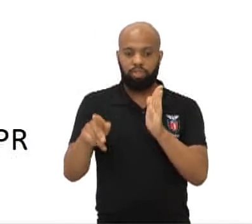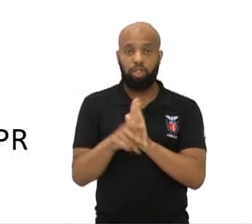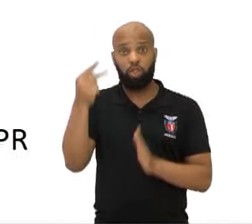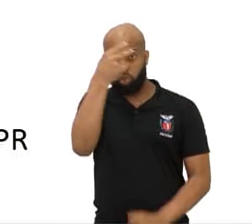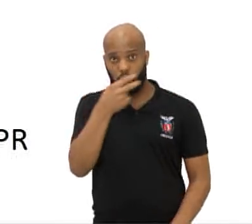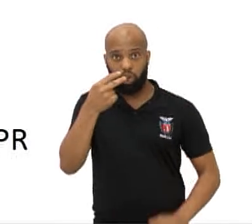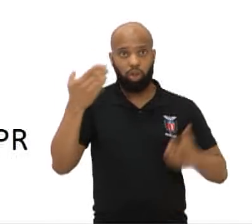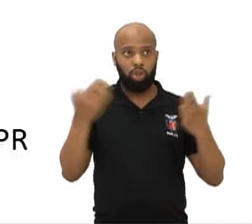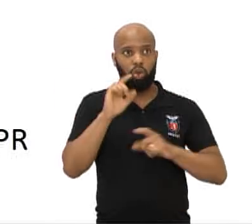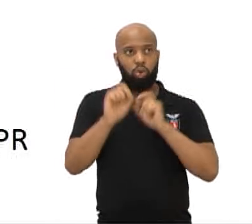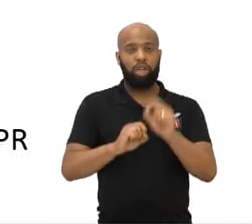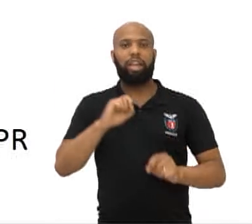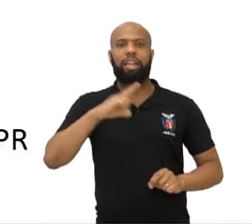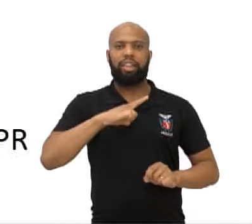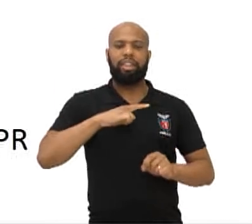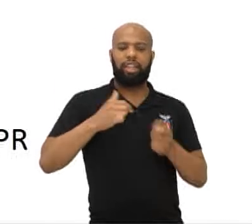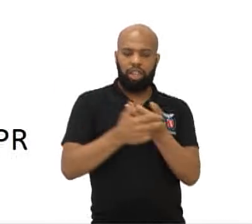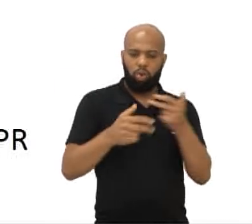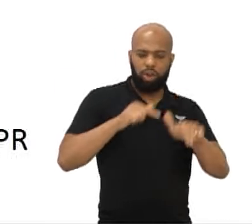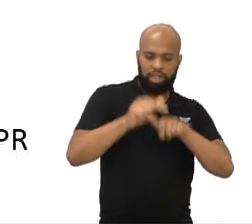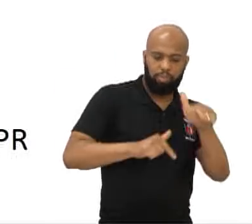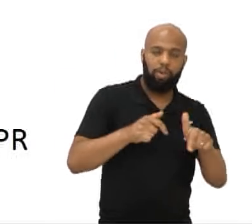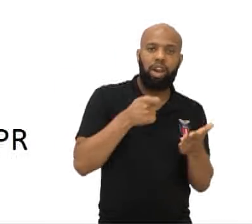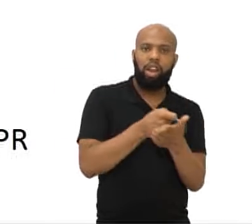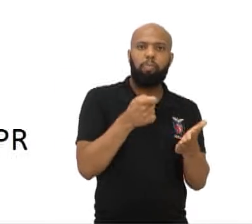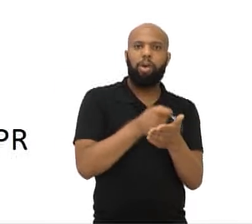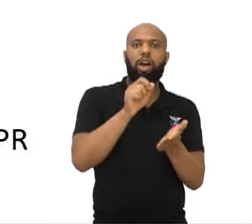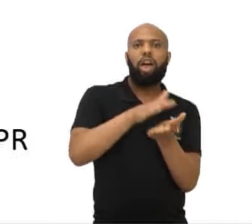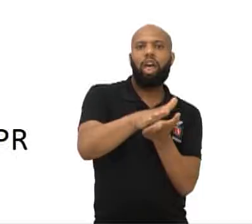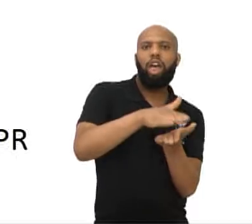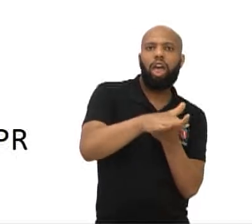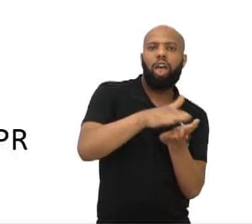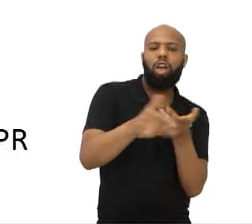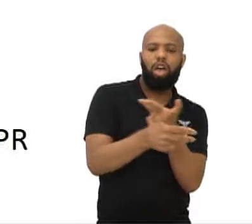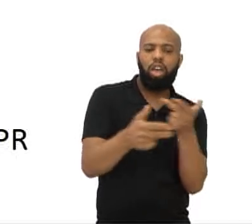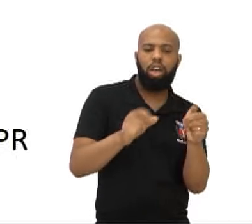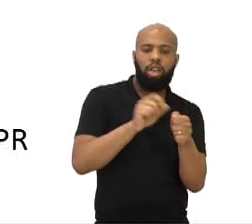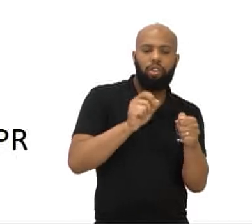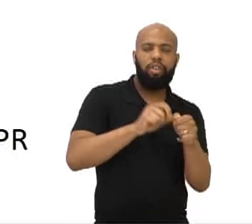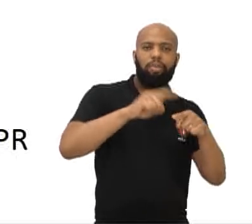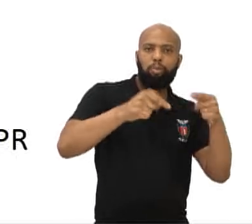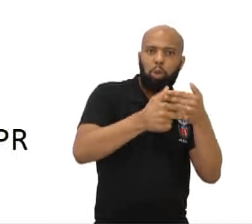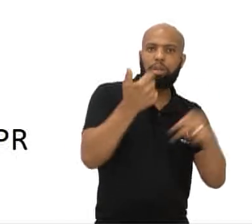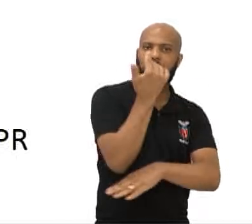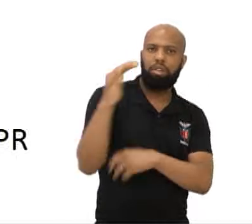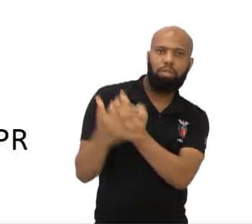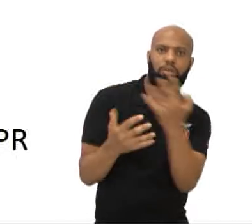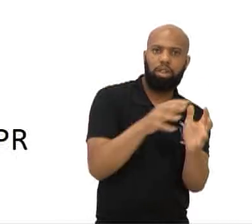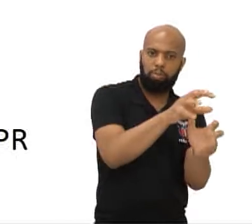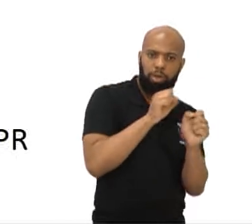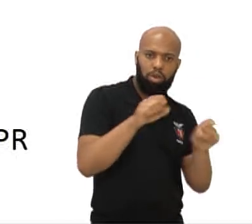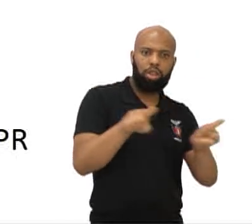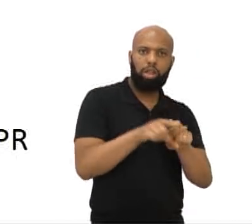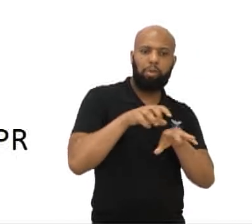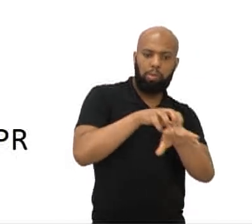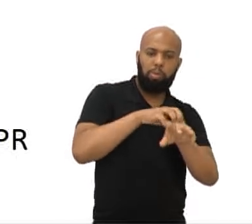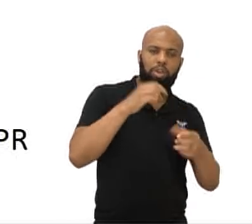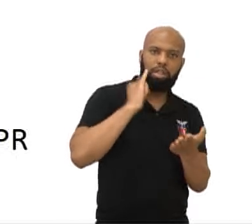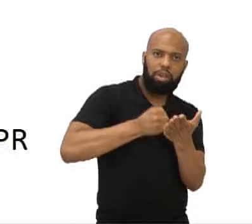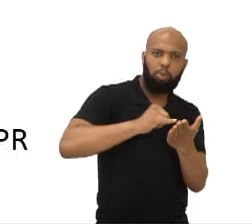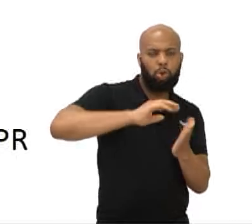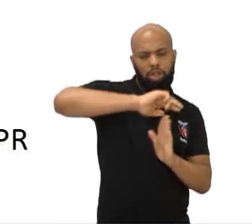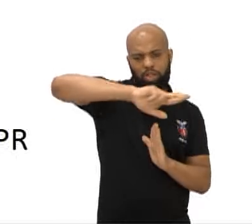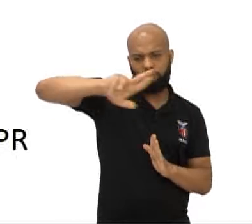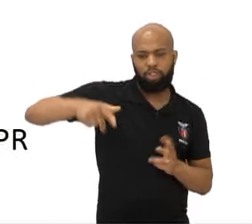2 horas em que a sua atividade paga os custos da produção, matéria-prima, impostos, transporte do produto, a compra de